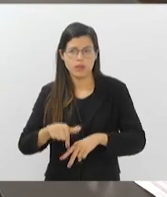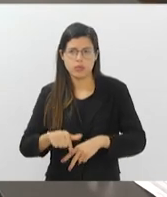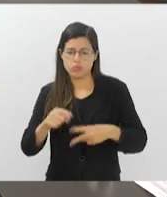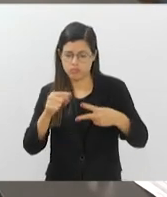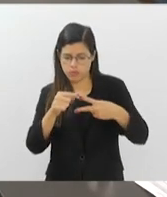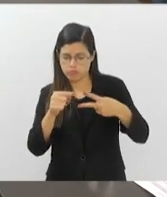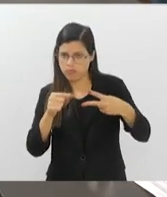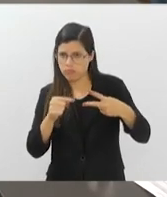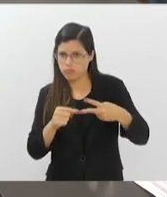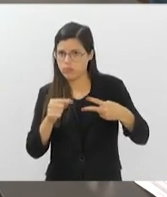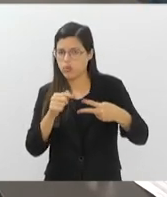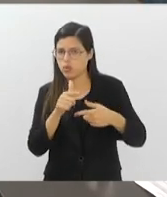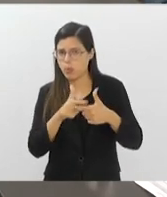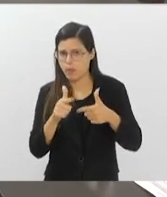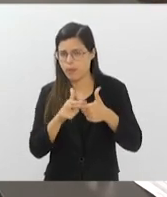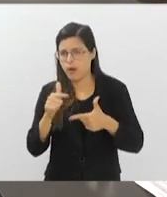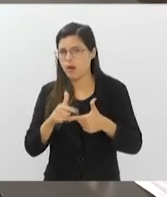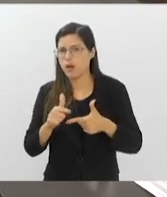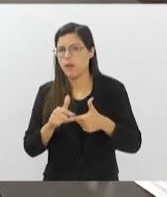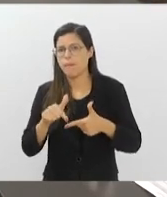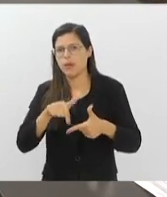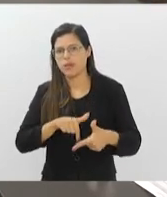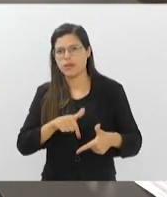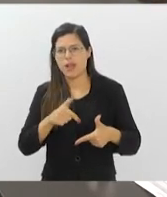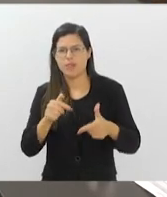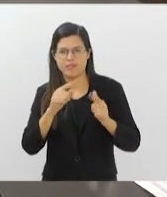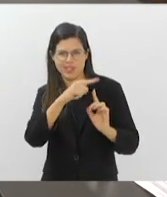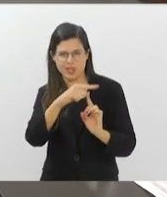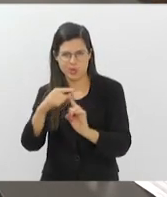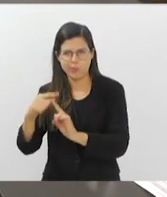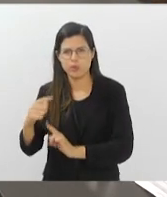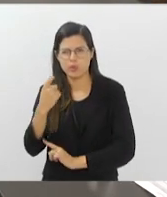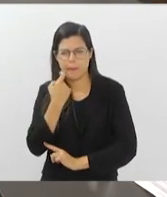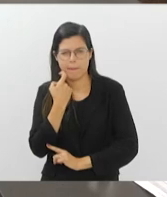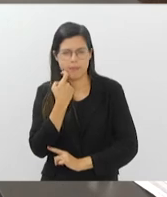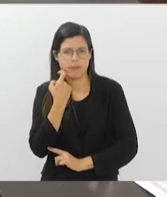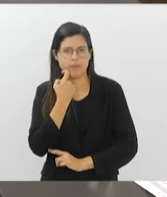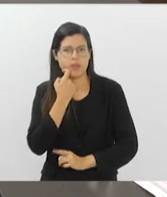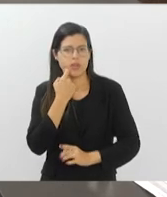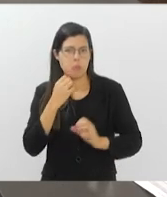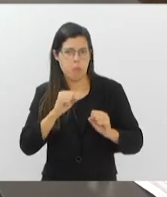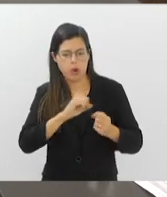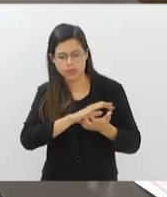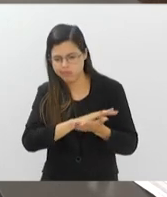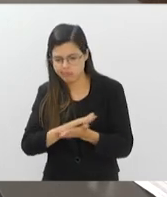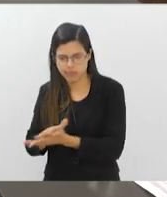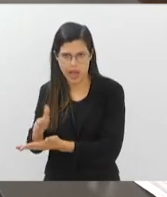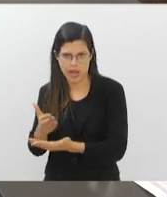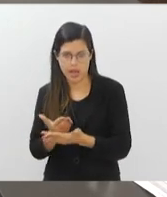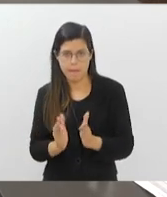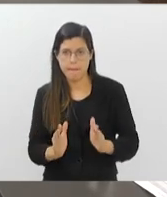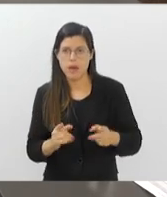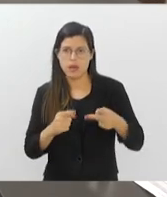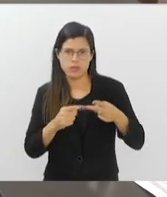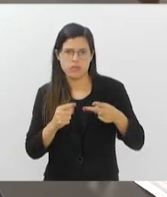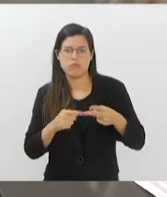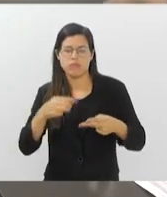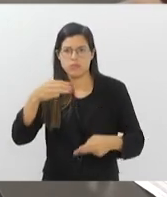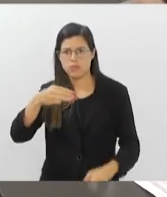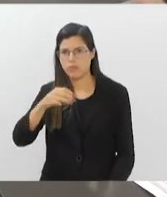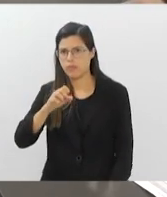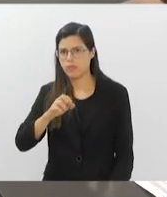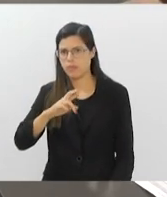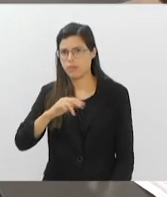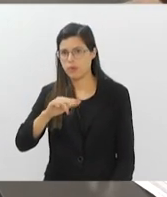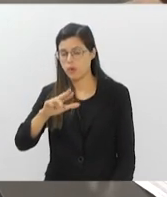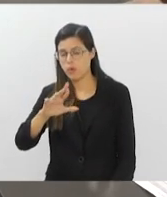da bioacumulação de metais pesados, não é indicado. Mas não foi esse o ponto do deputado Luiz Paulo. O ponto do deputado Luiz Paulo foi a